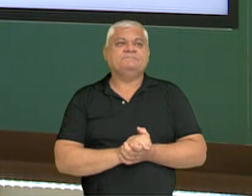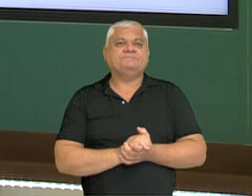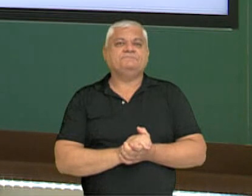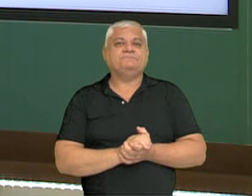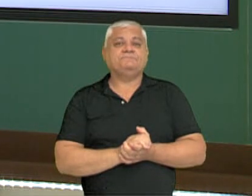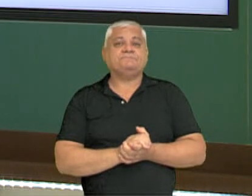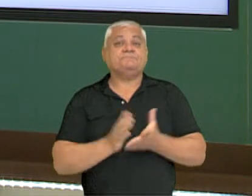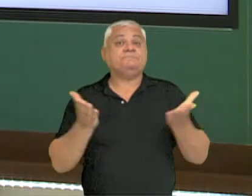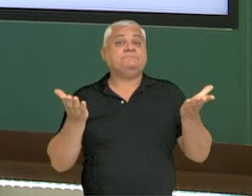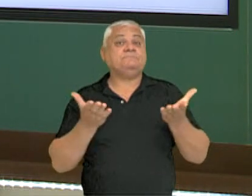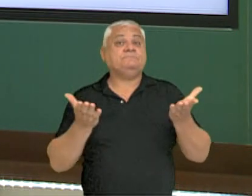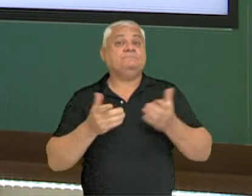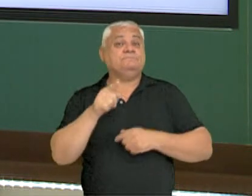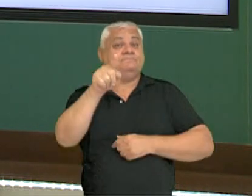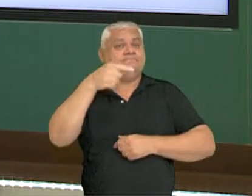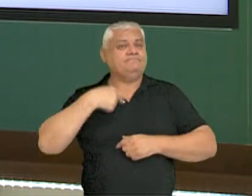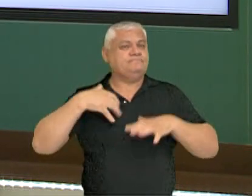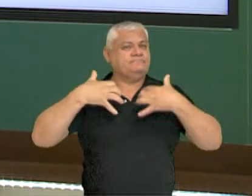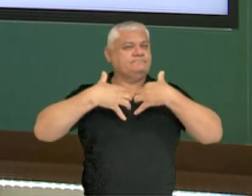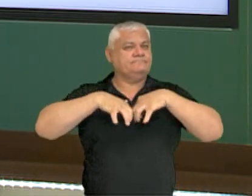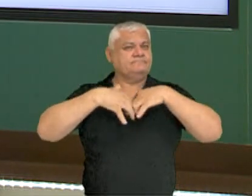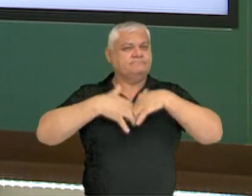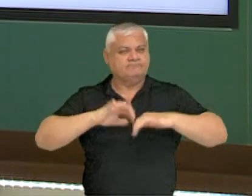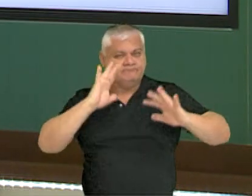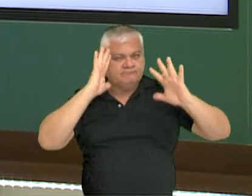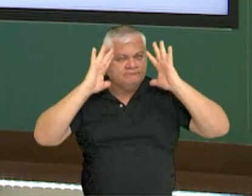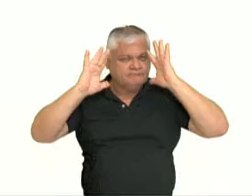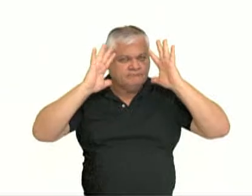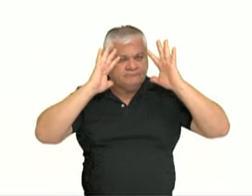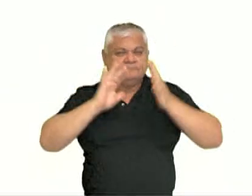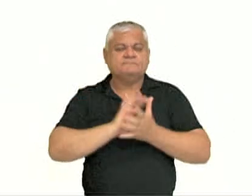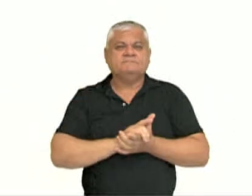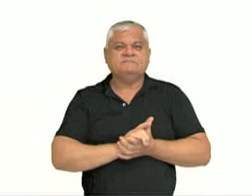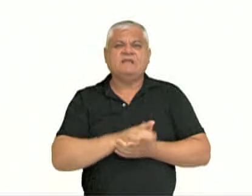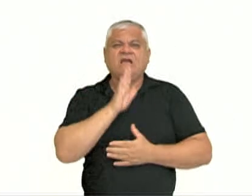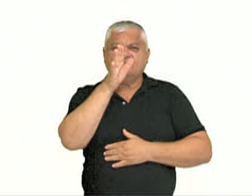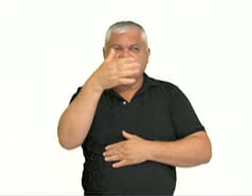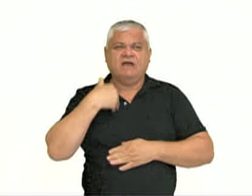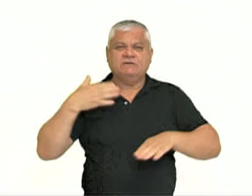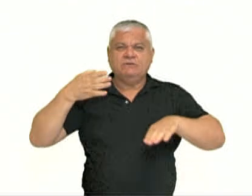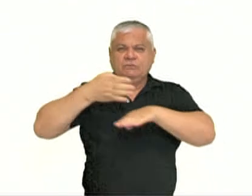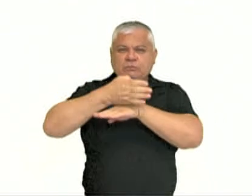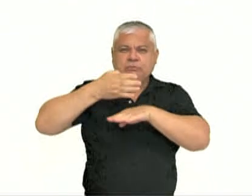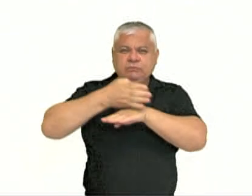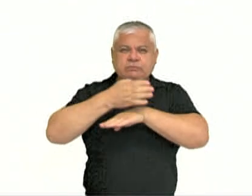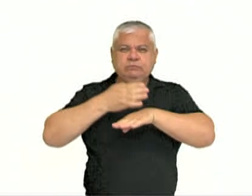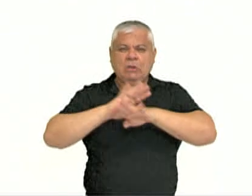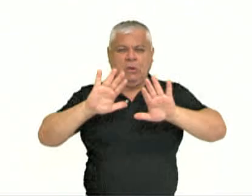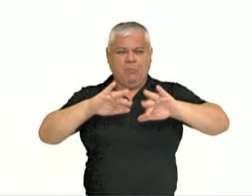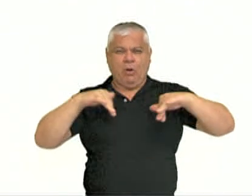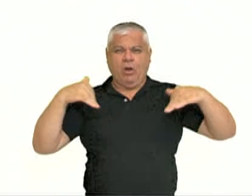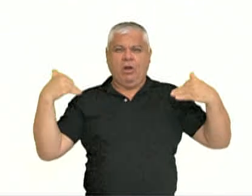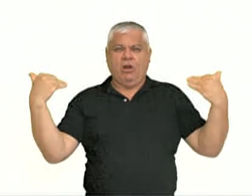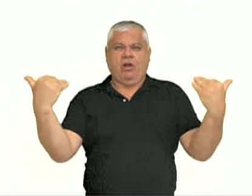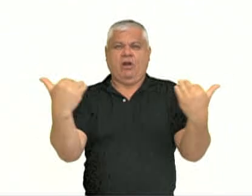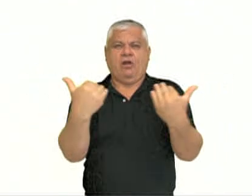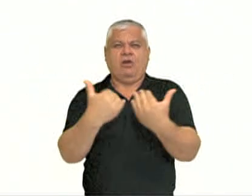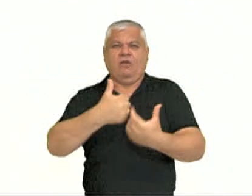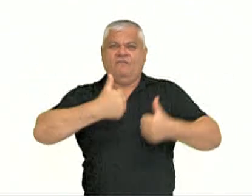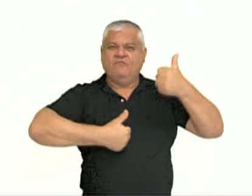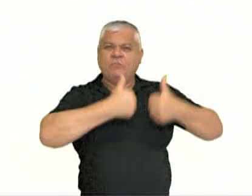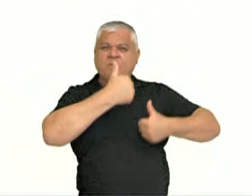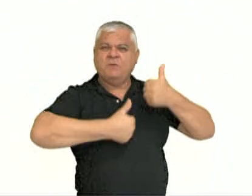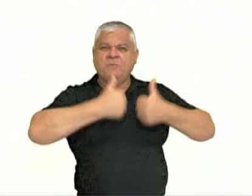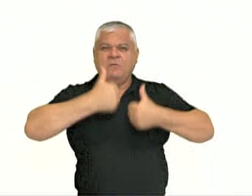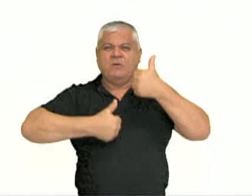Agora quero fazer uma reflexão aqui contigo. Vamos lá. Você já participou de grandes eventos como jogos de